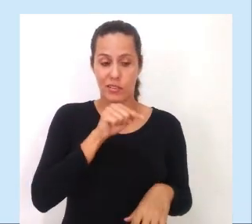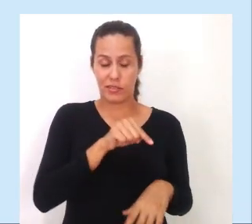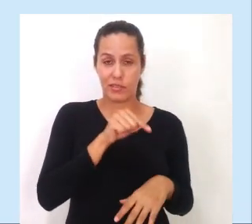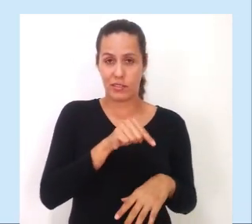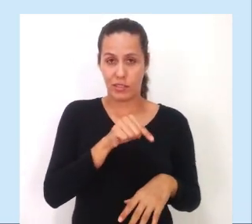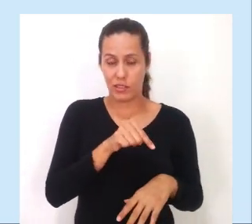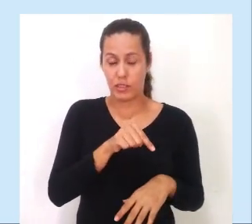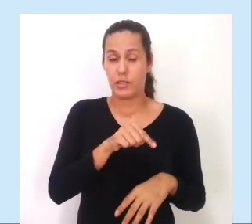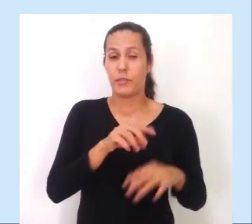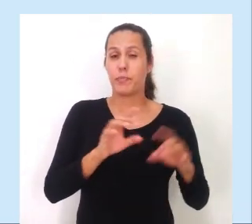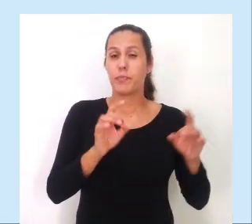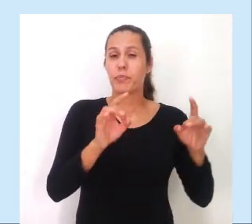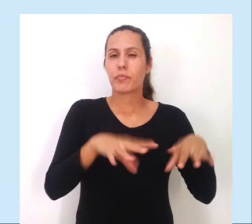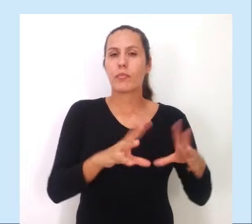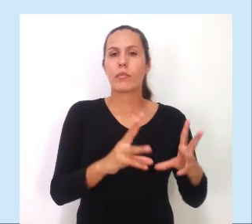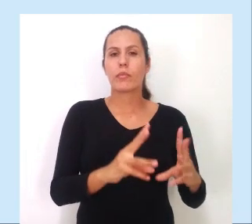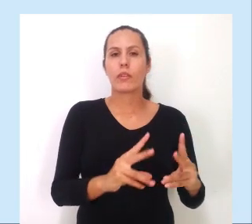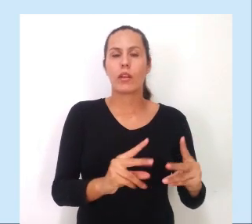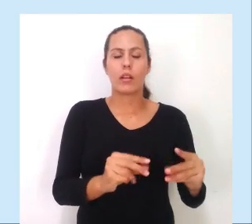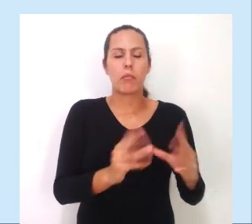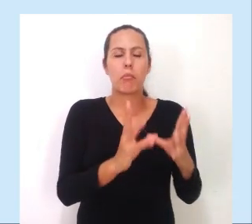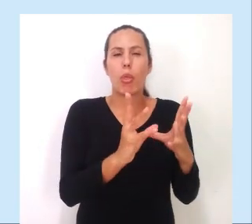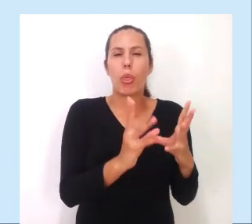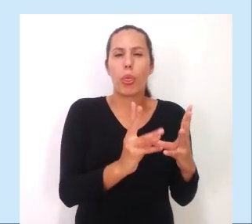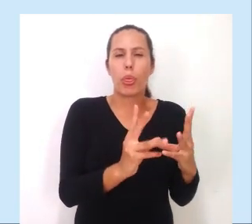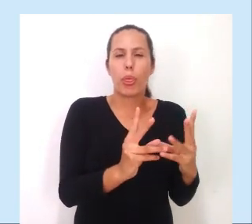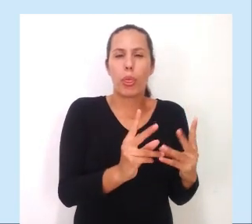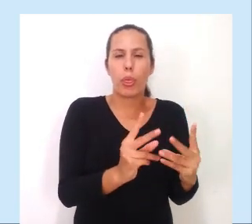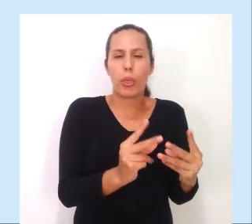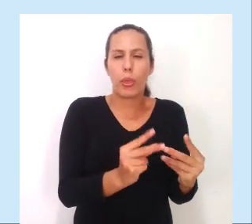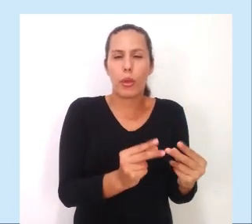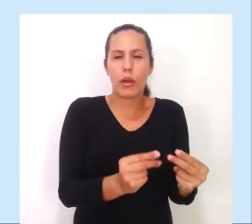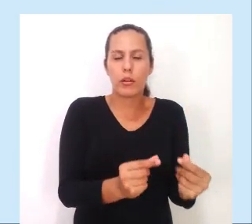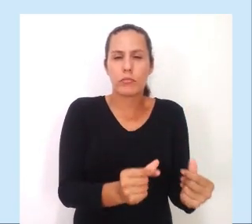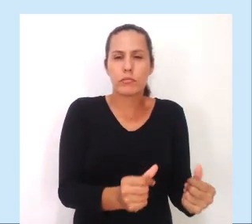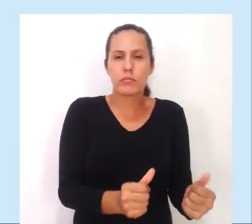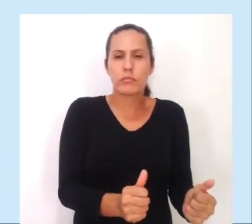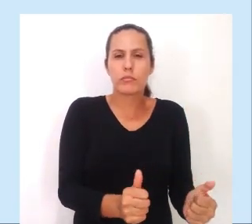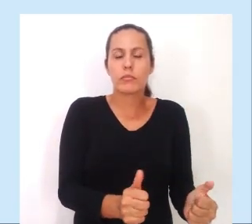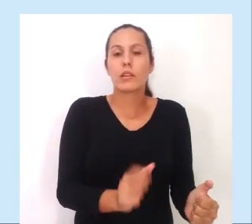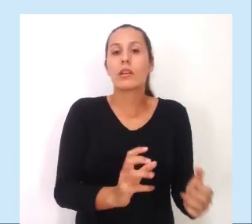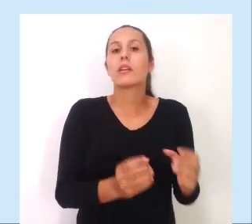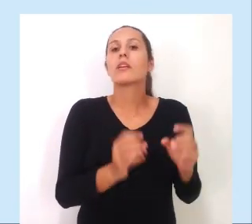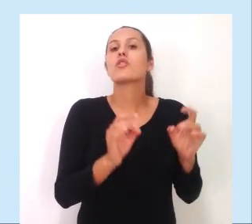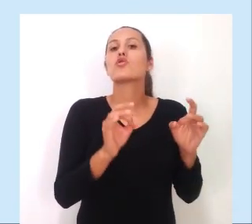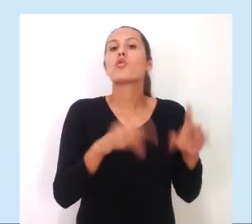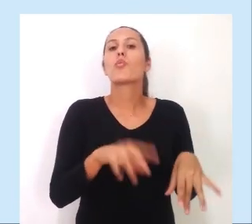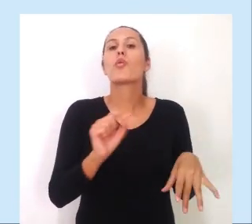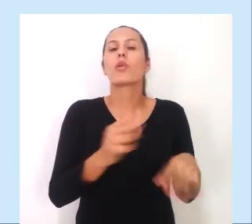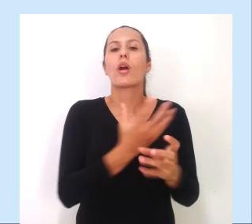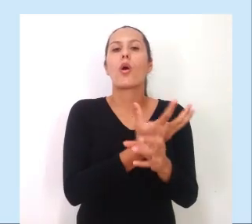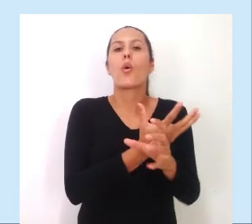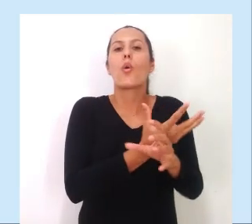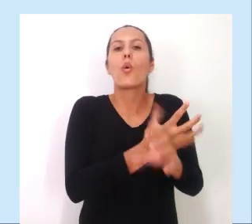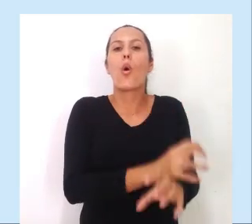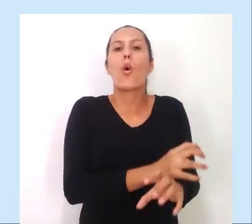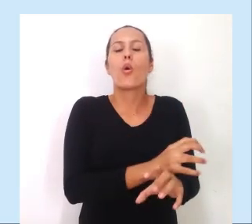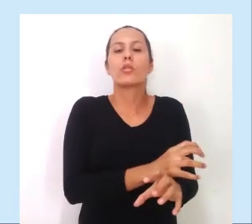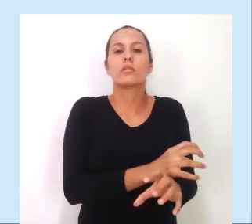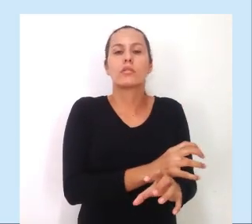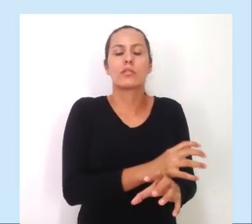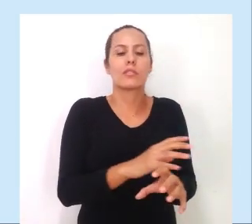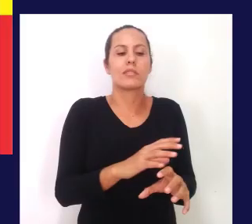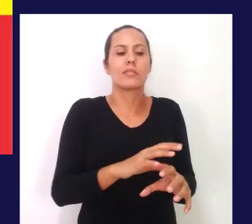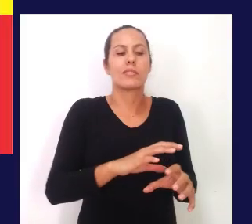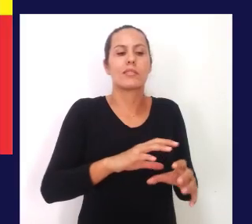para vocês é que a parte orgânica ela entrou em decomposição, restando